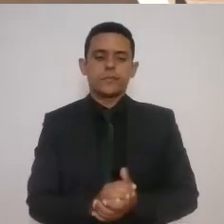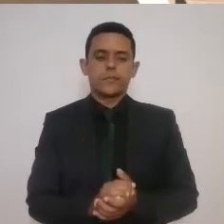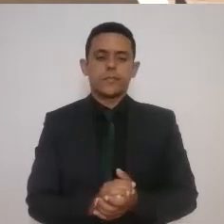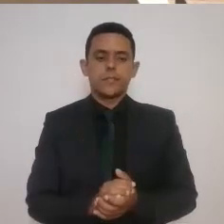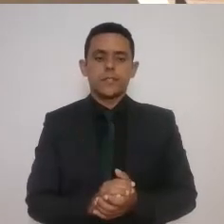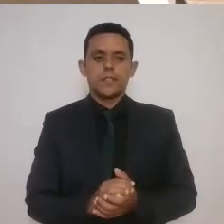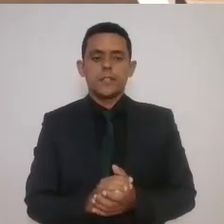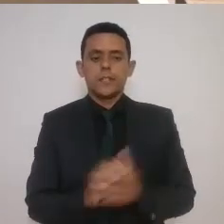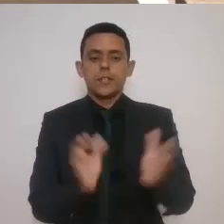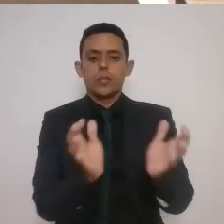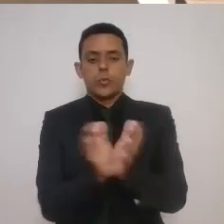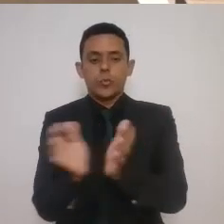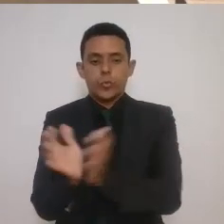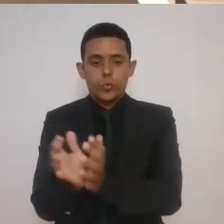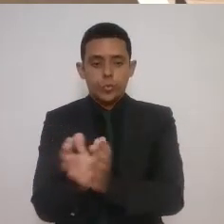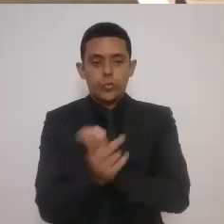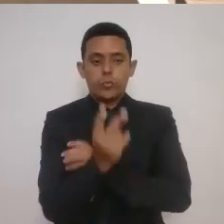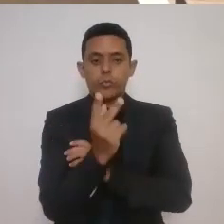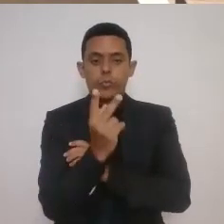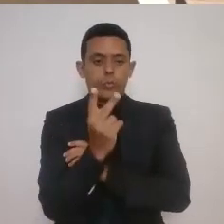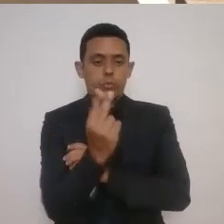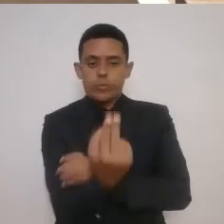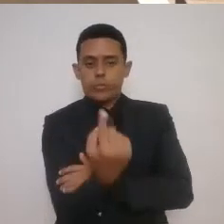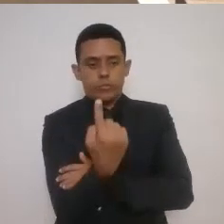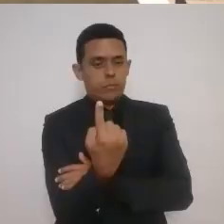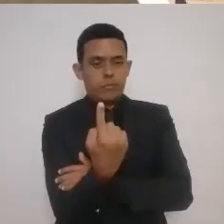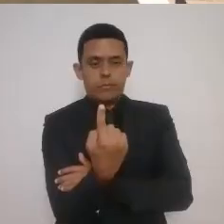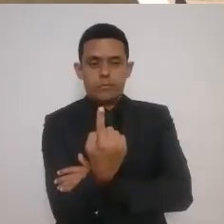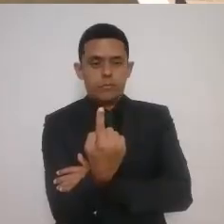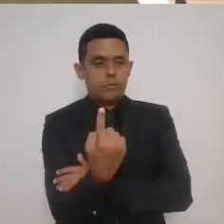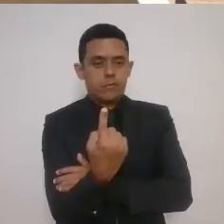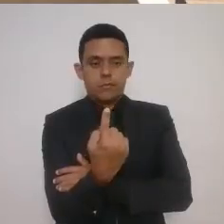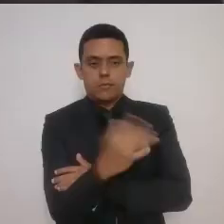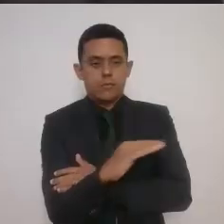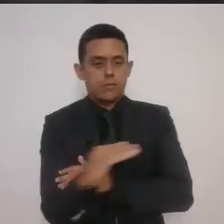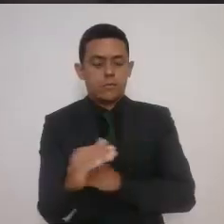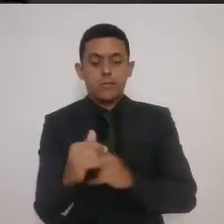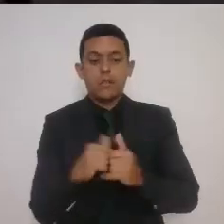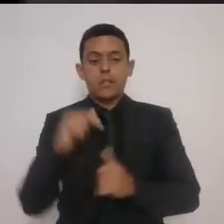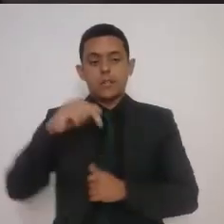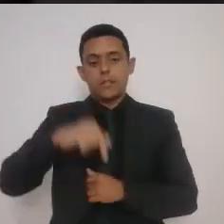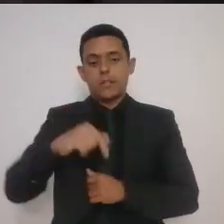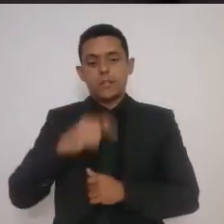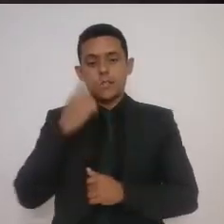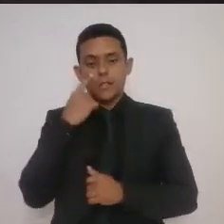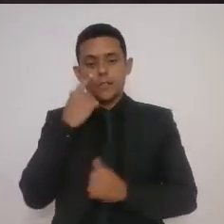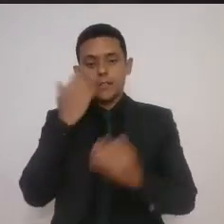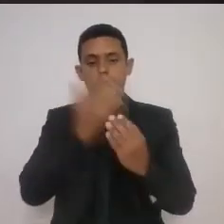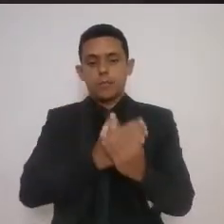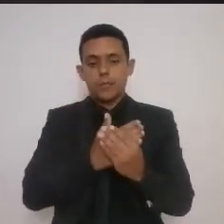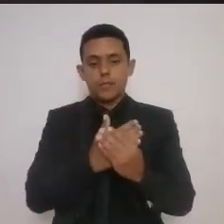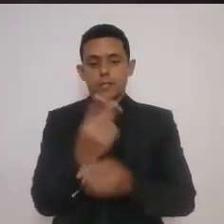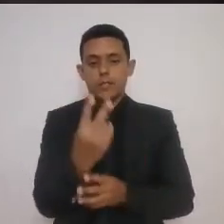grupo econômico. Todos, é pelo menos nesses casos, nesses dois processos,